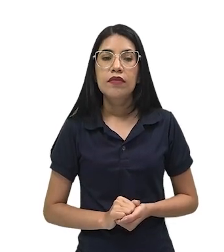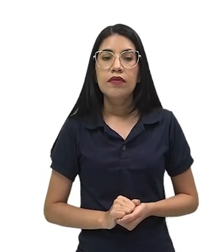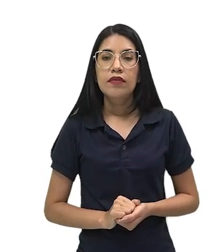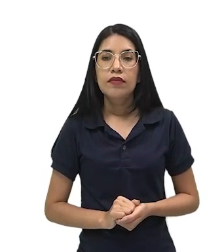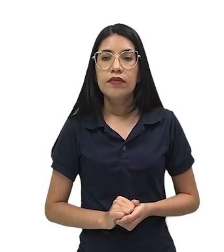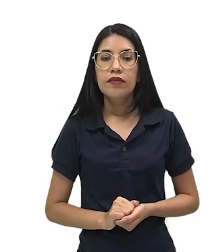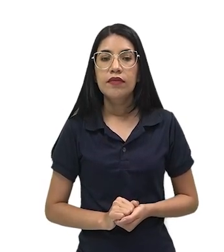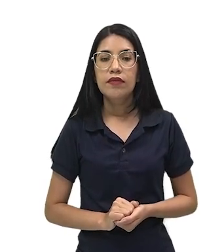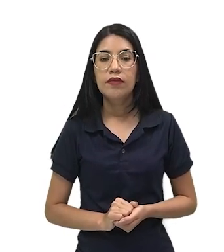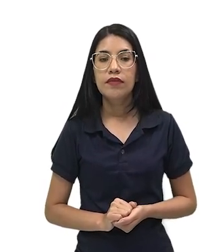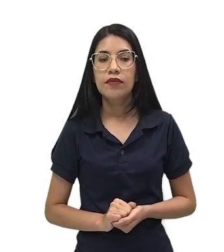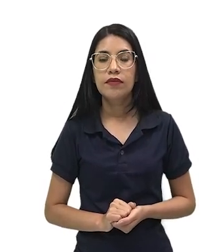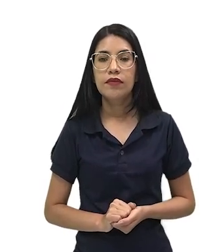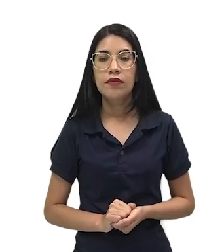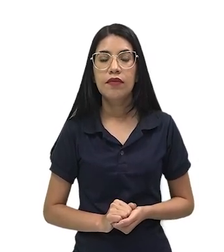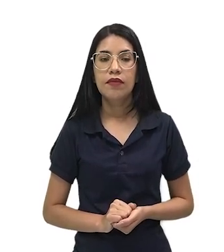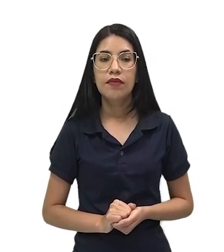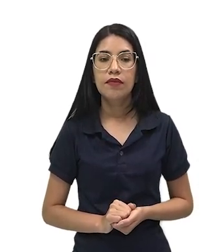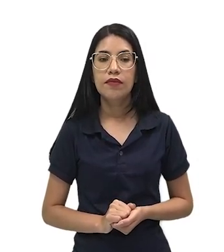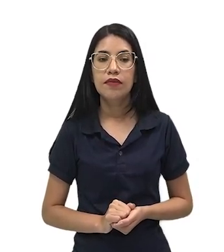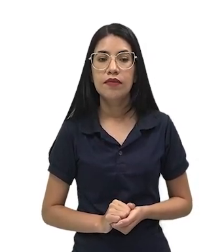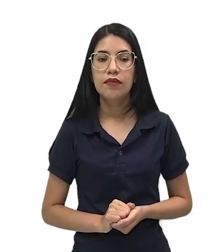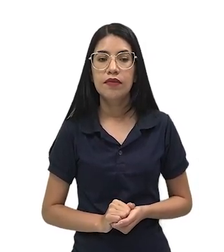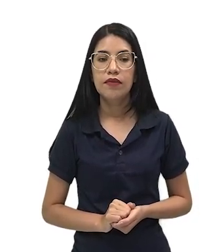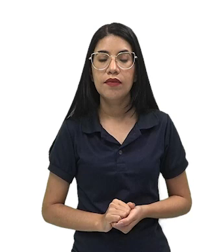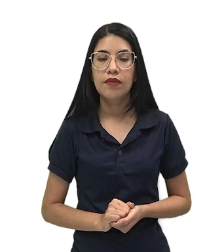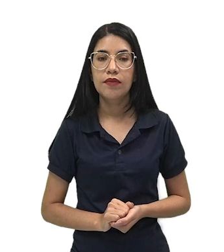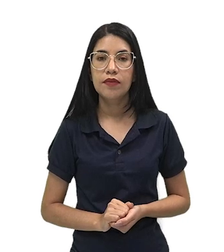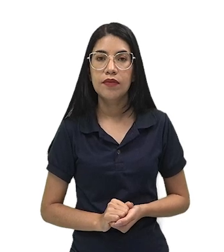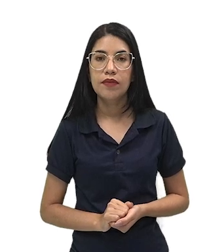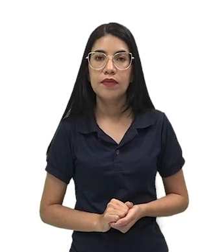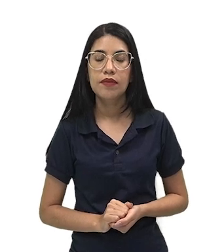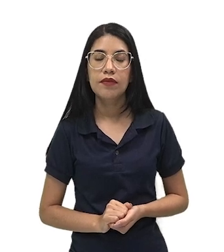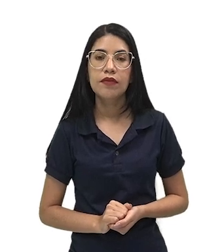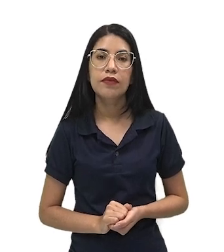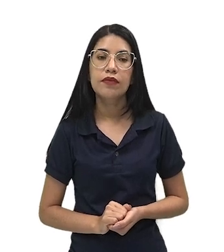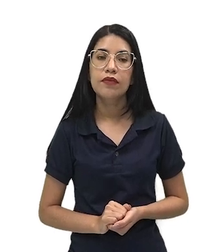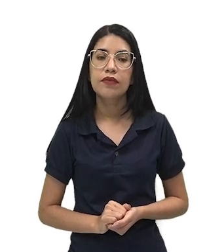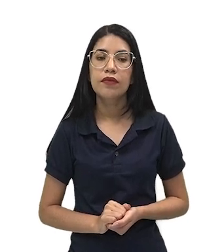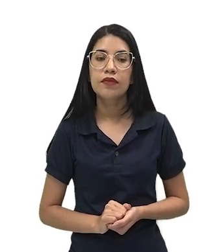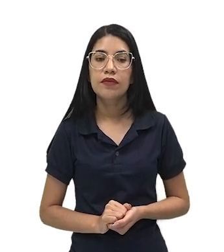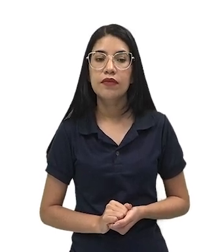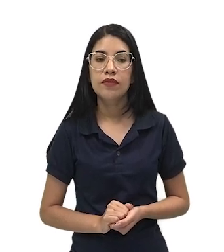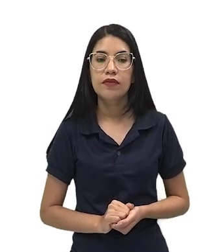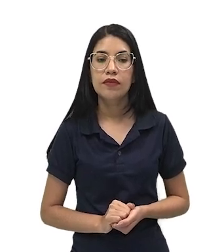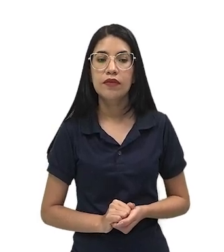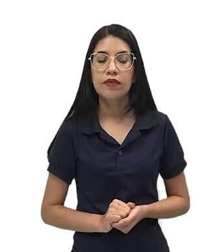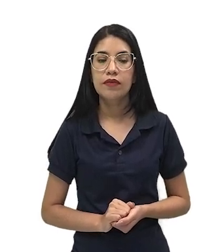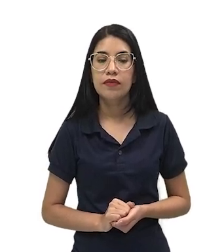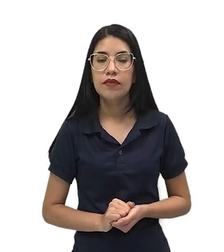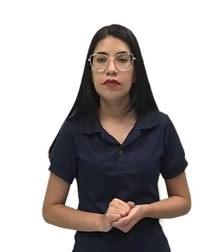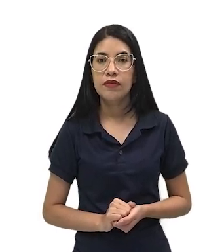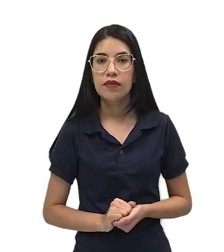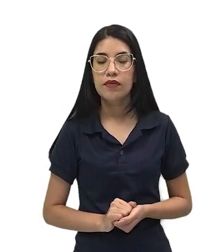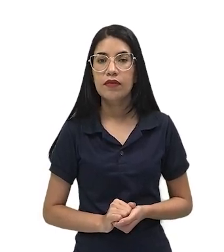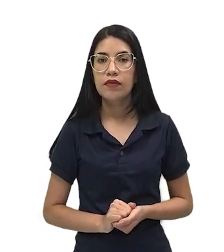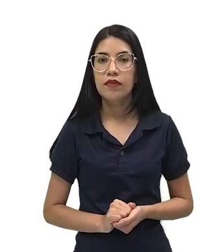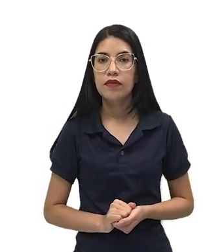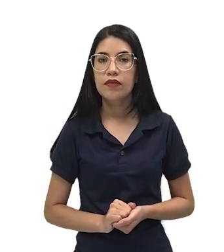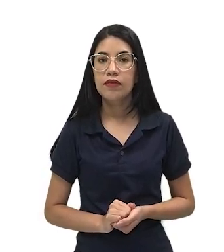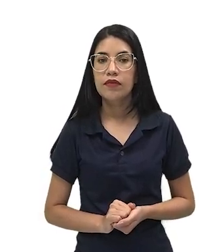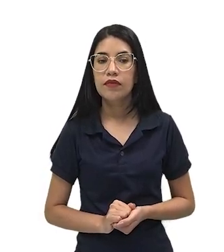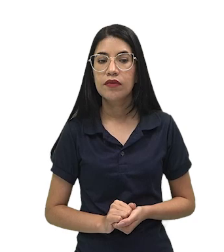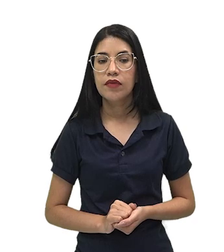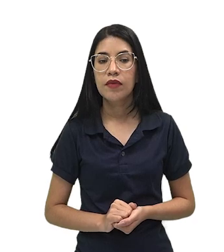Beleza? Então, continuando agora, vamos resolver isso aqui. Ó. É uma equação do primeiro grau, então